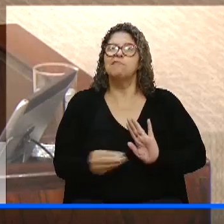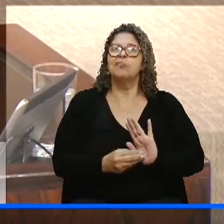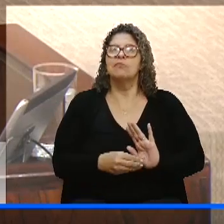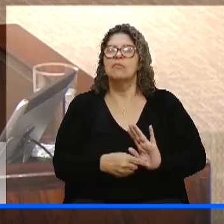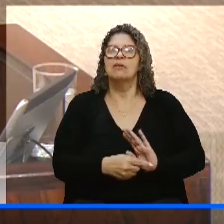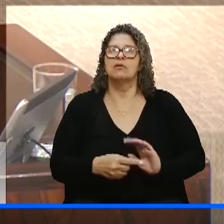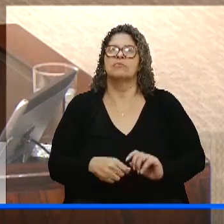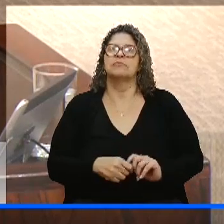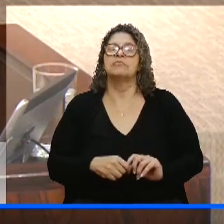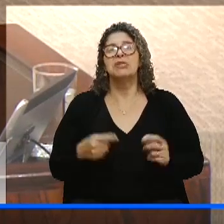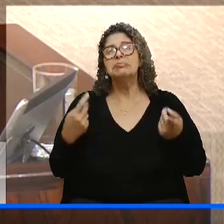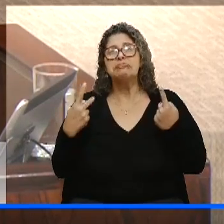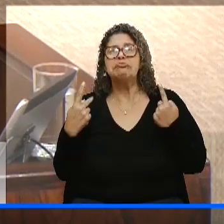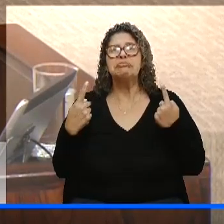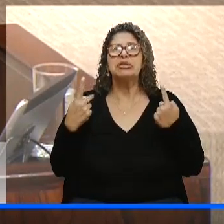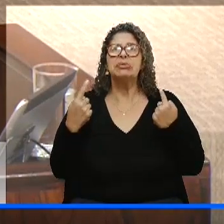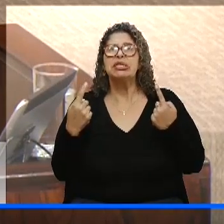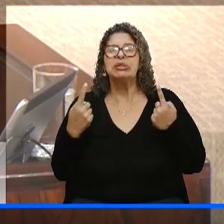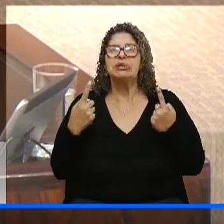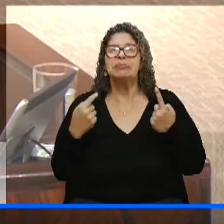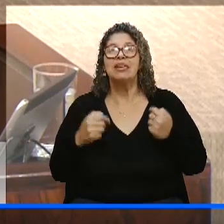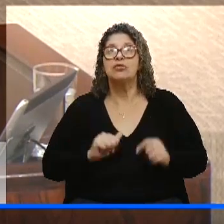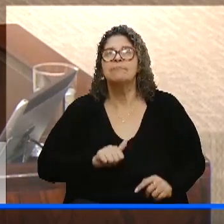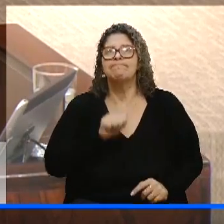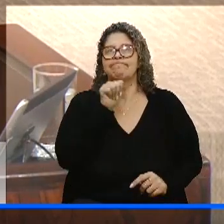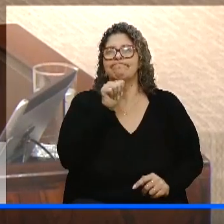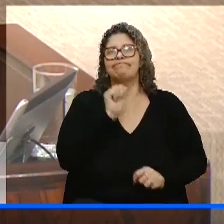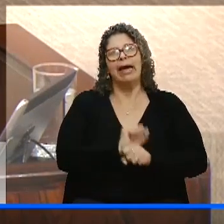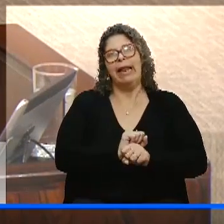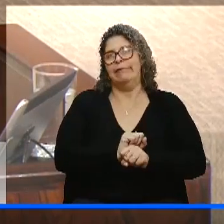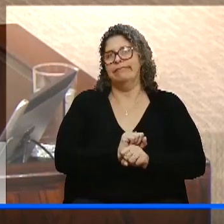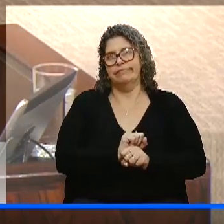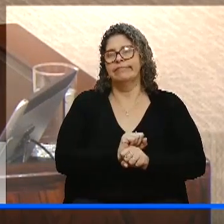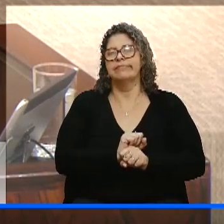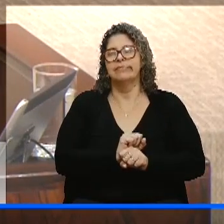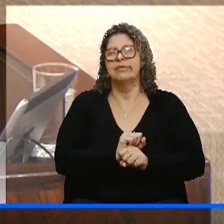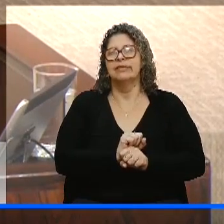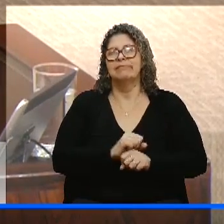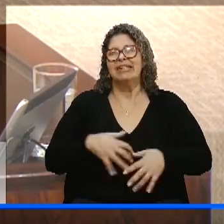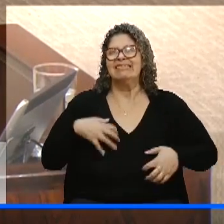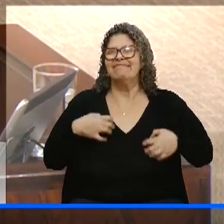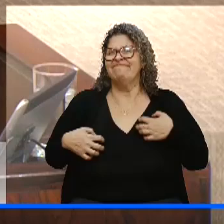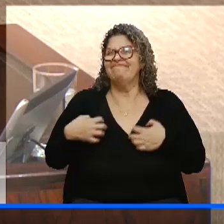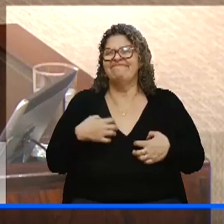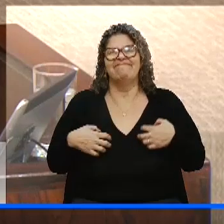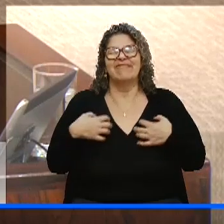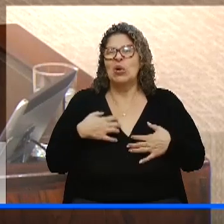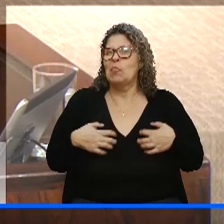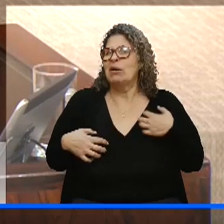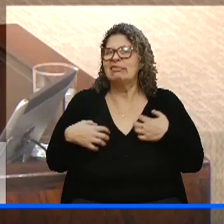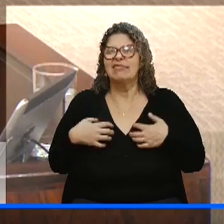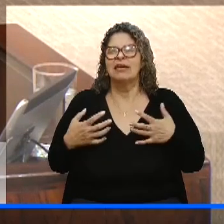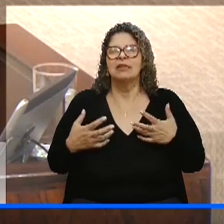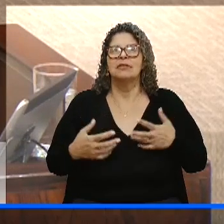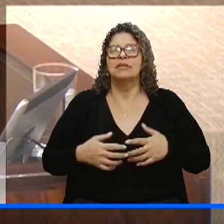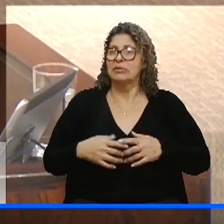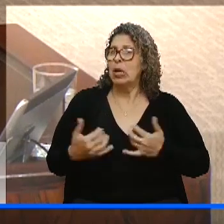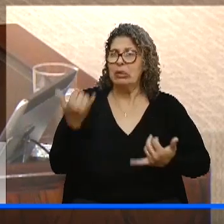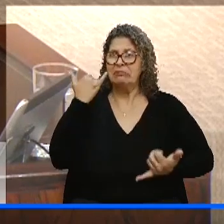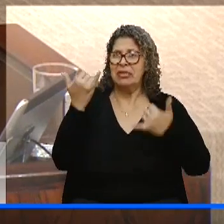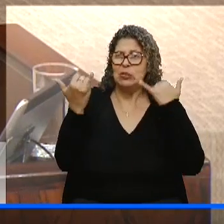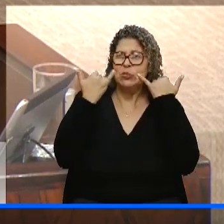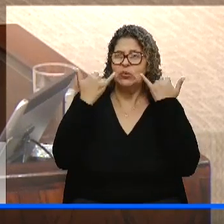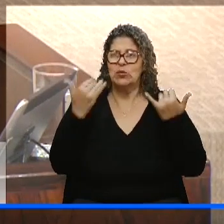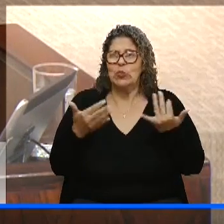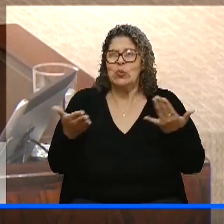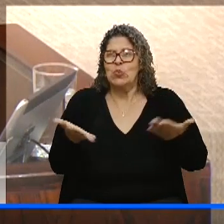tranquilo nós estamos tentando barrar a isso mas o que me deixa mais incomodado com isso que eu vi uma notícia hoje